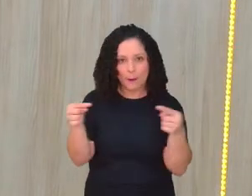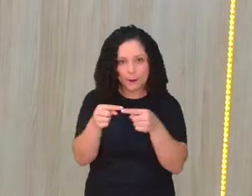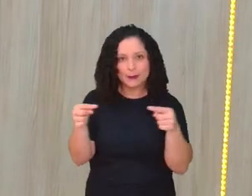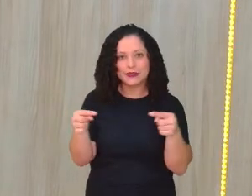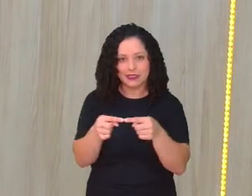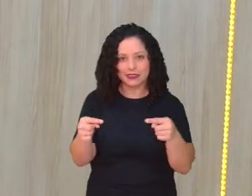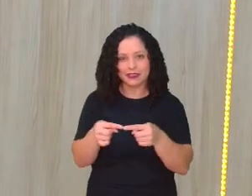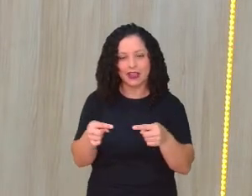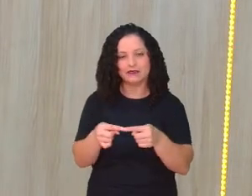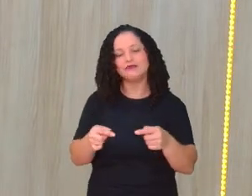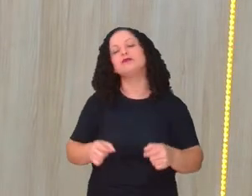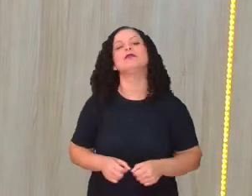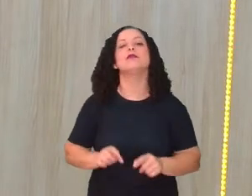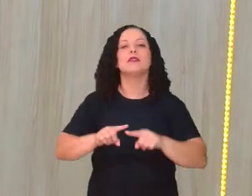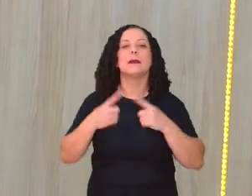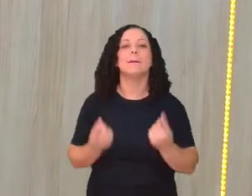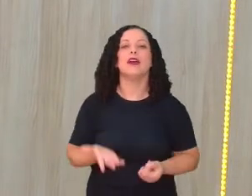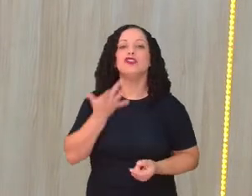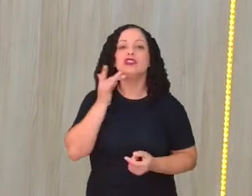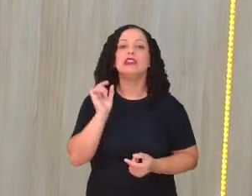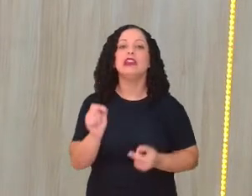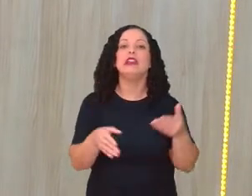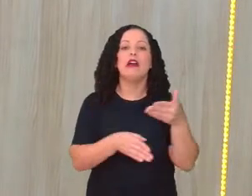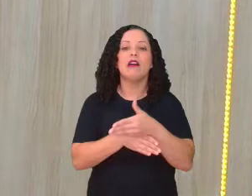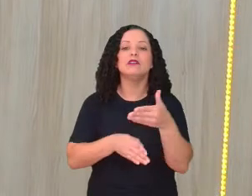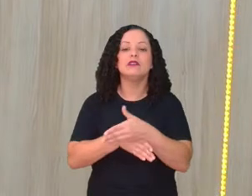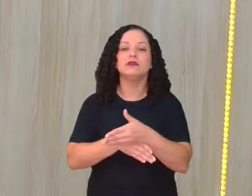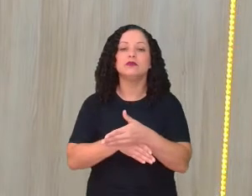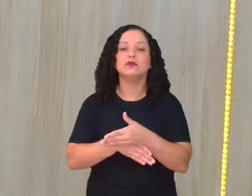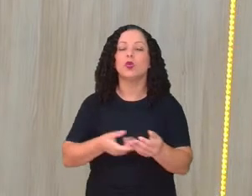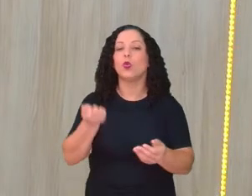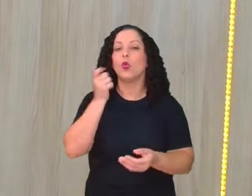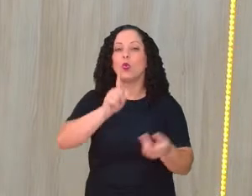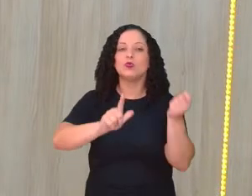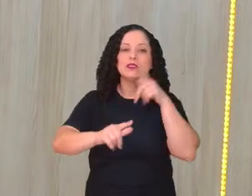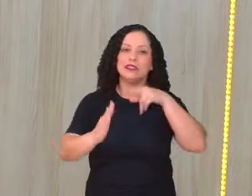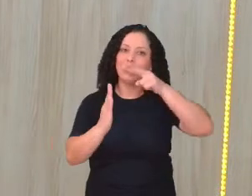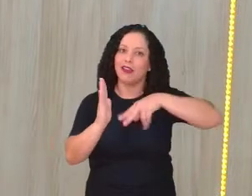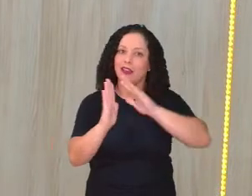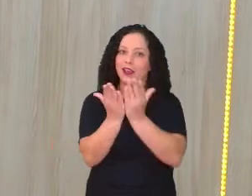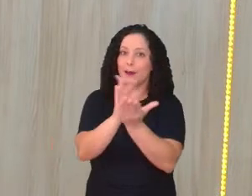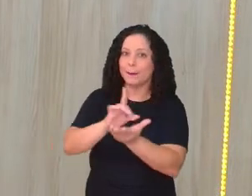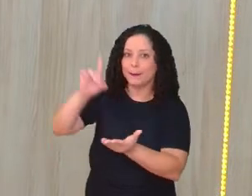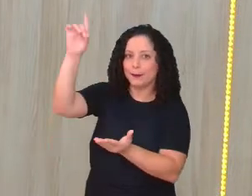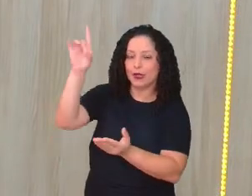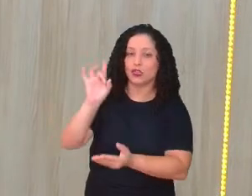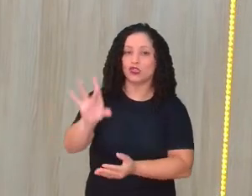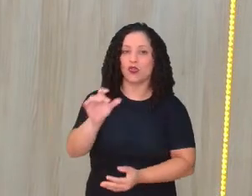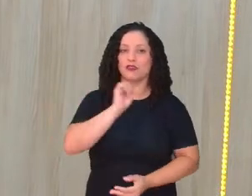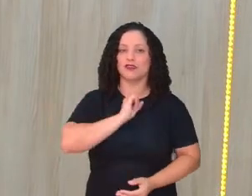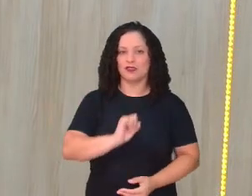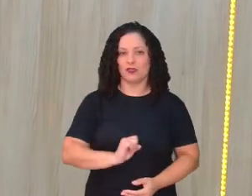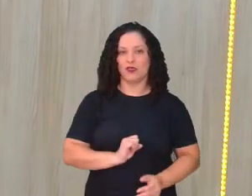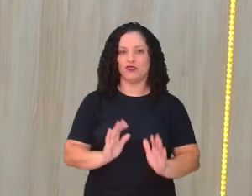momento, quem é que tinha acesso às Escrituras? Somente os sacerdotes da igreja, até